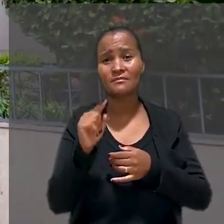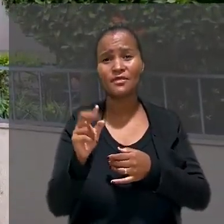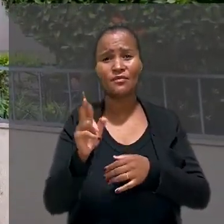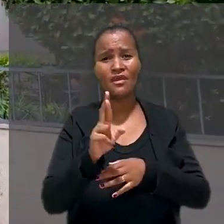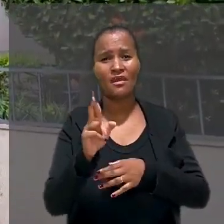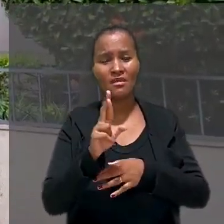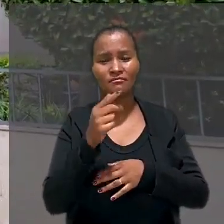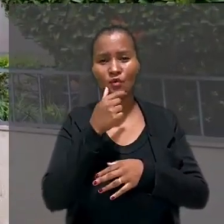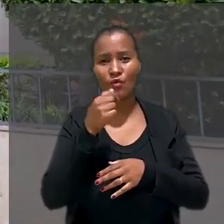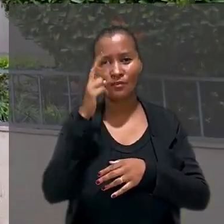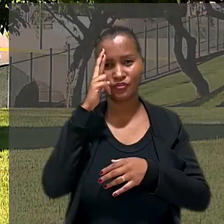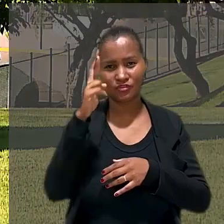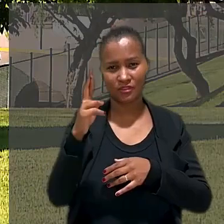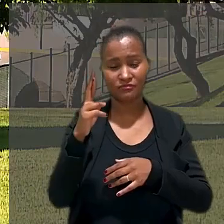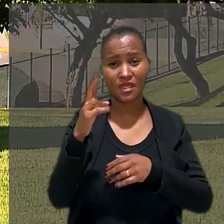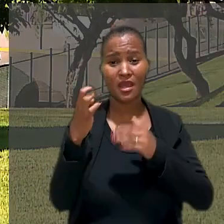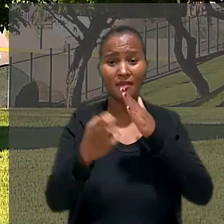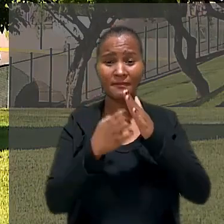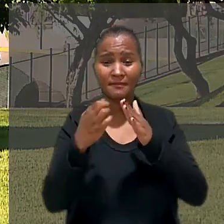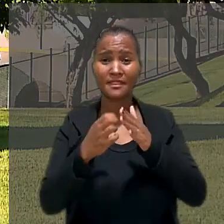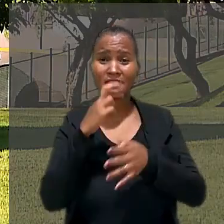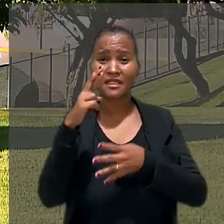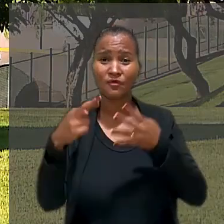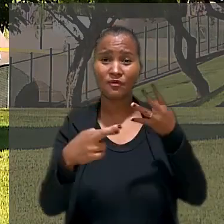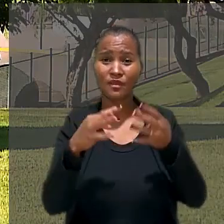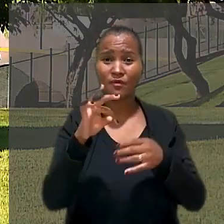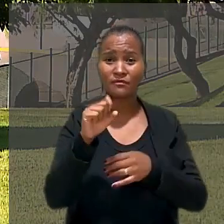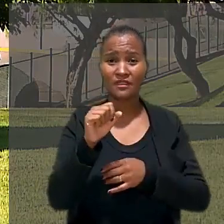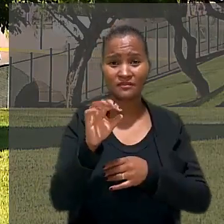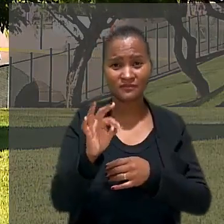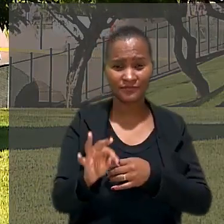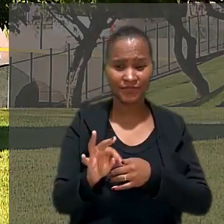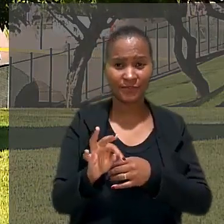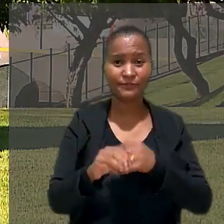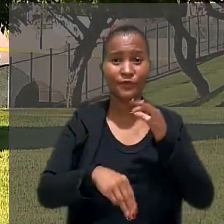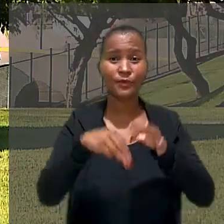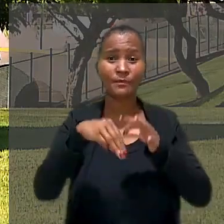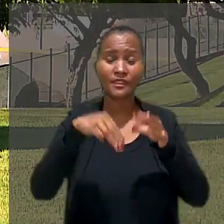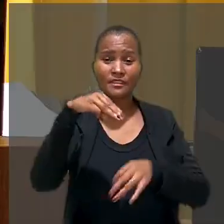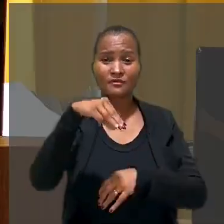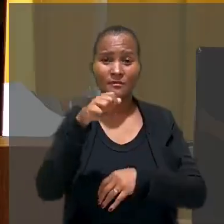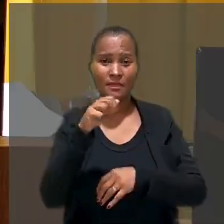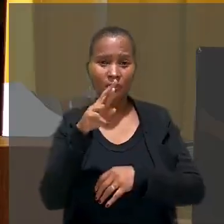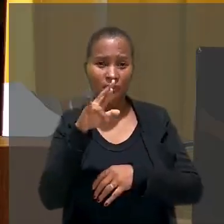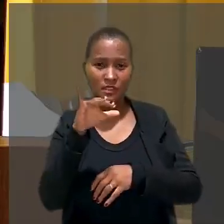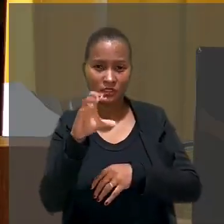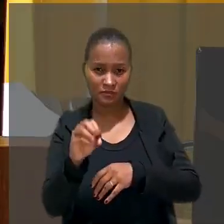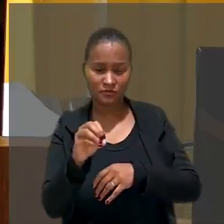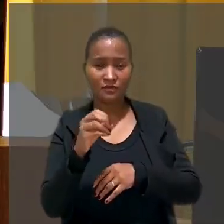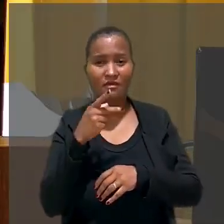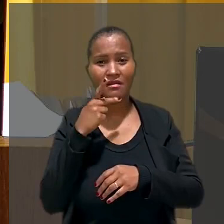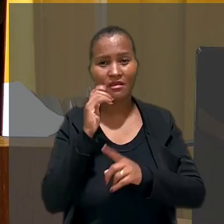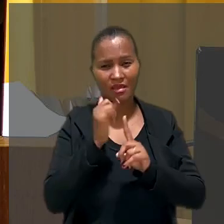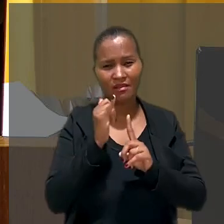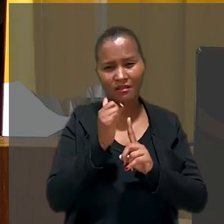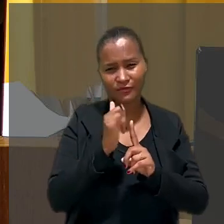mil ao gerente. A Trufer recorreu ao Tribunal Superior do Trabalho. O ministro Maurício Godinho Delgado, relator do